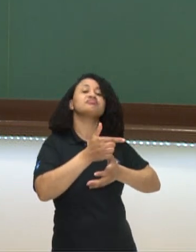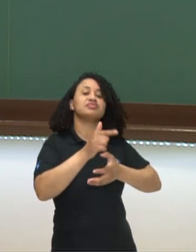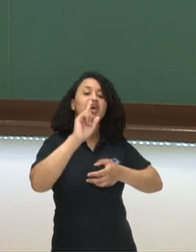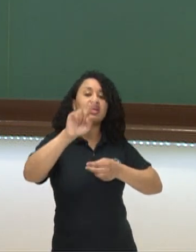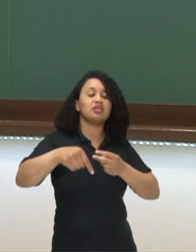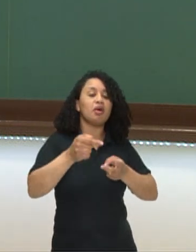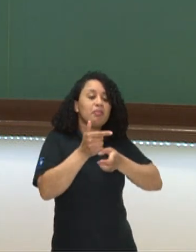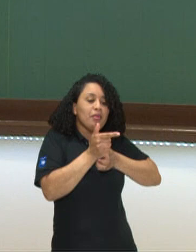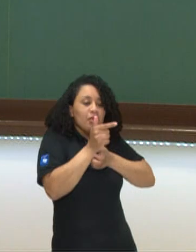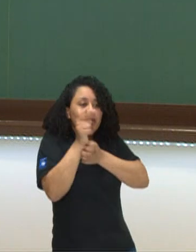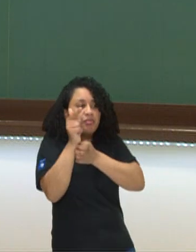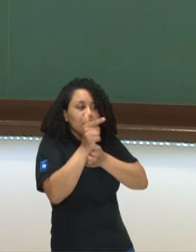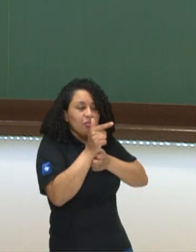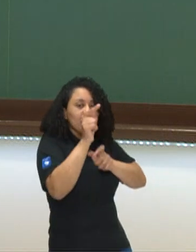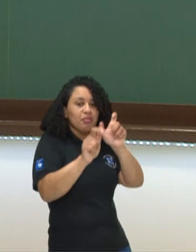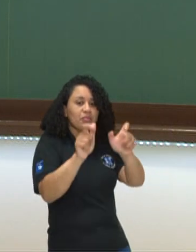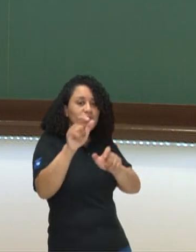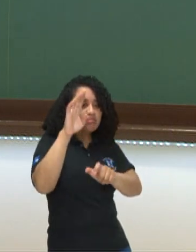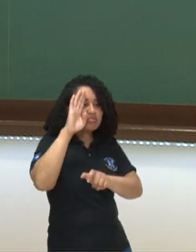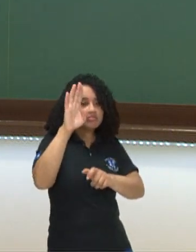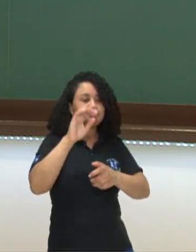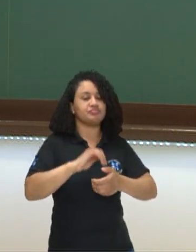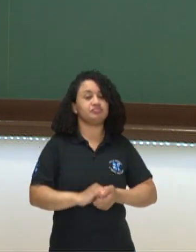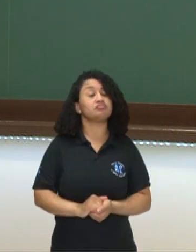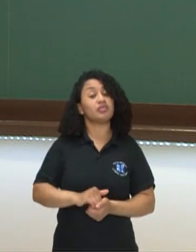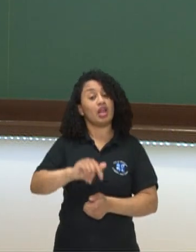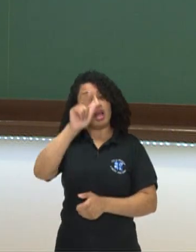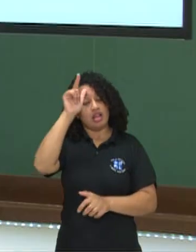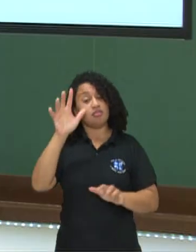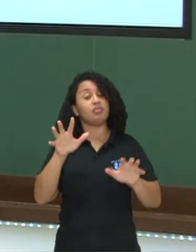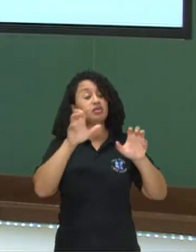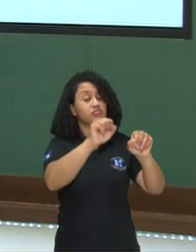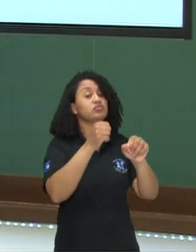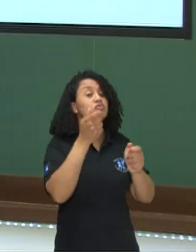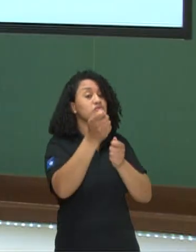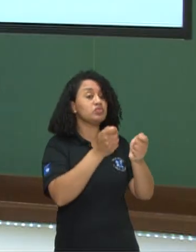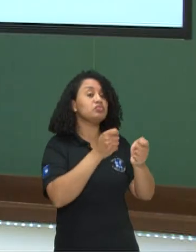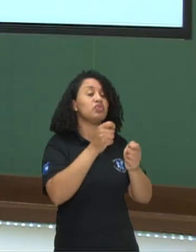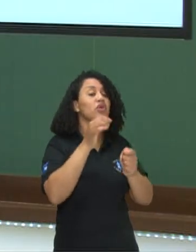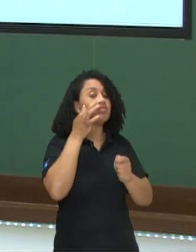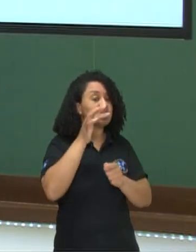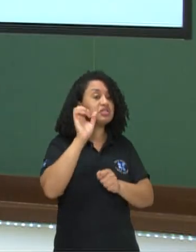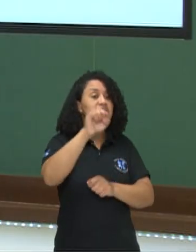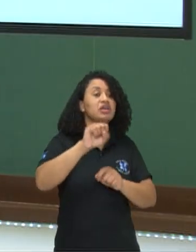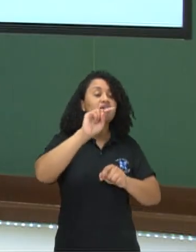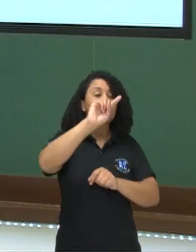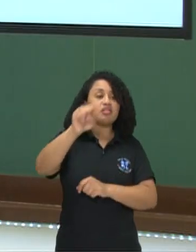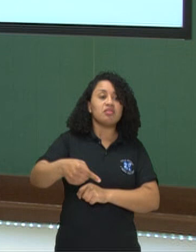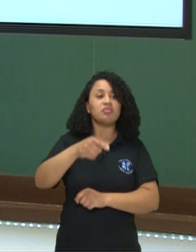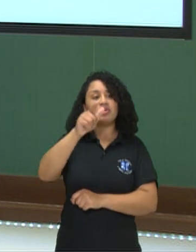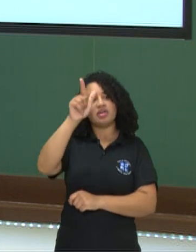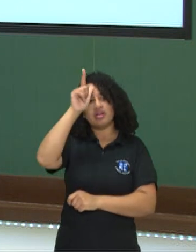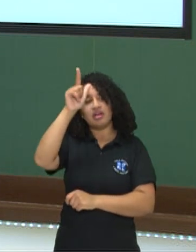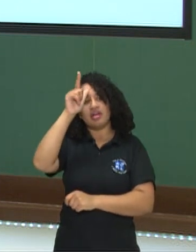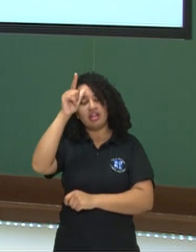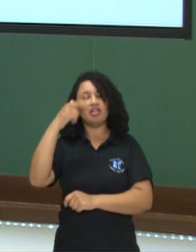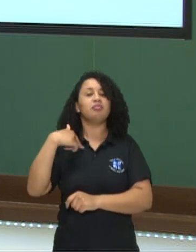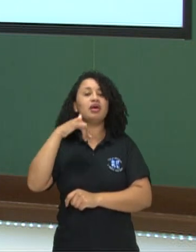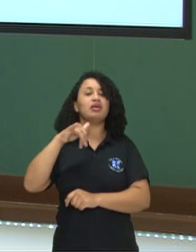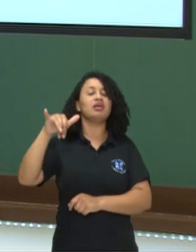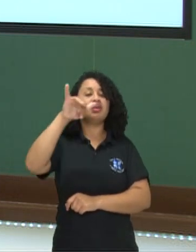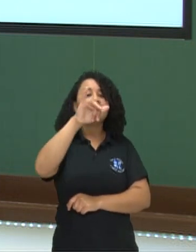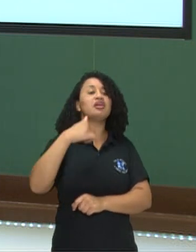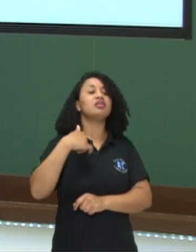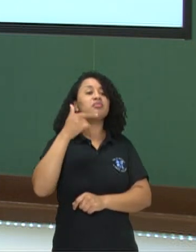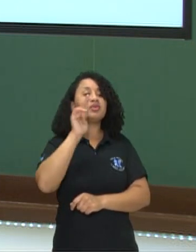infantaria. A Alemanha dominou a França? Sim! Logo depois a Alemanha montou uma operação aérea para derrotar